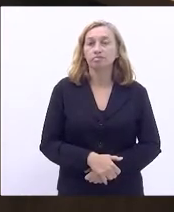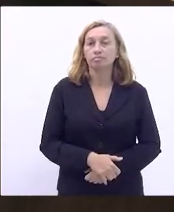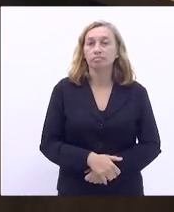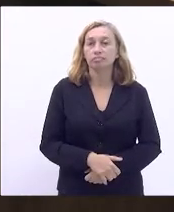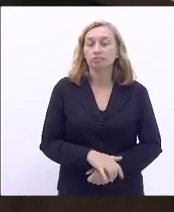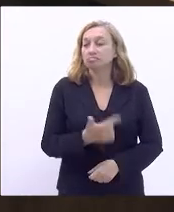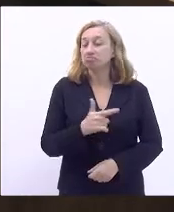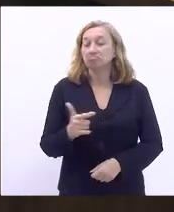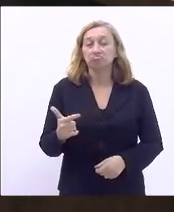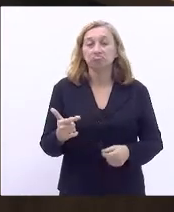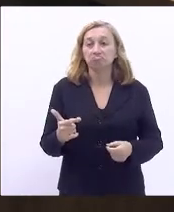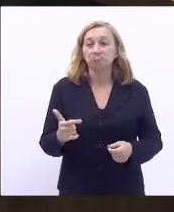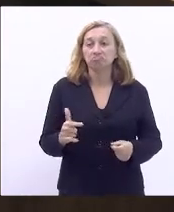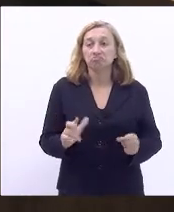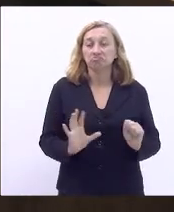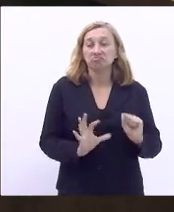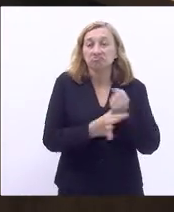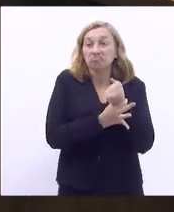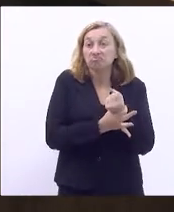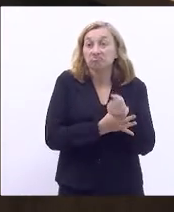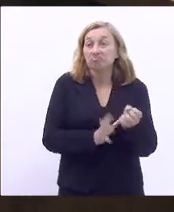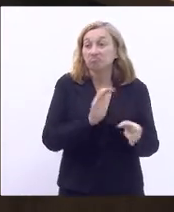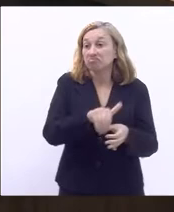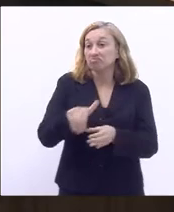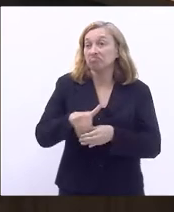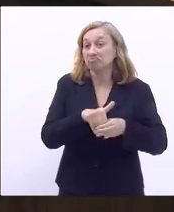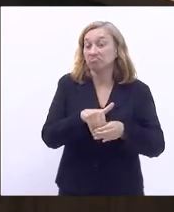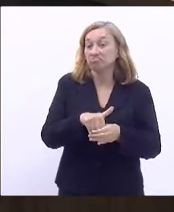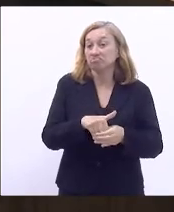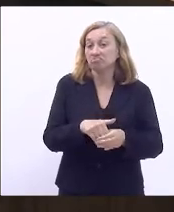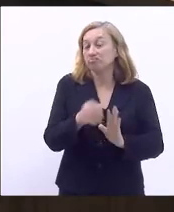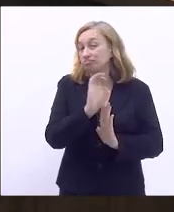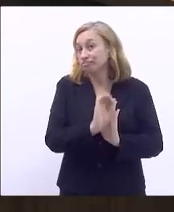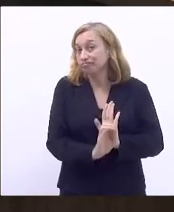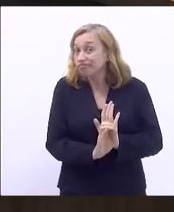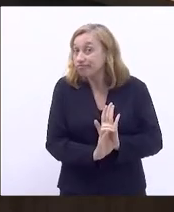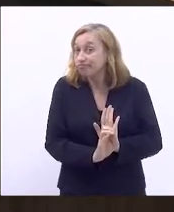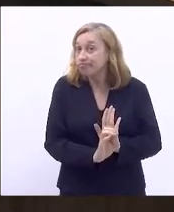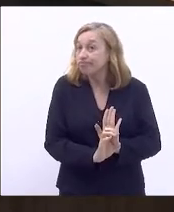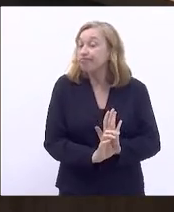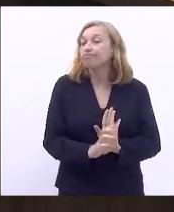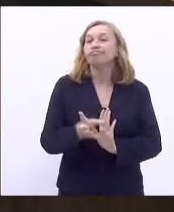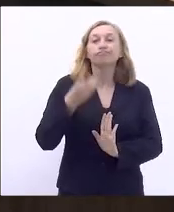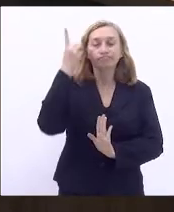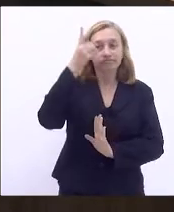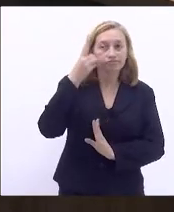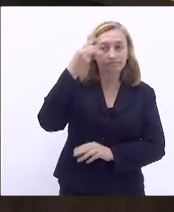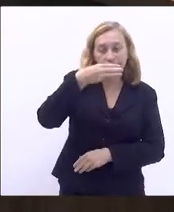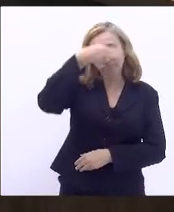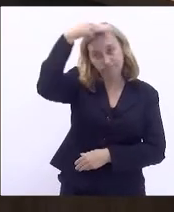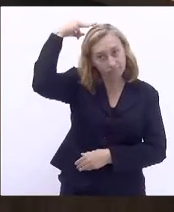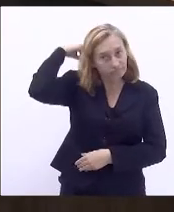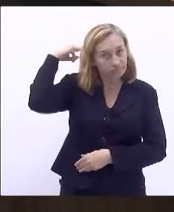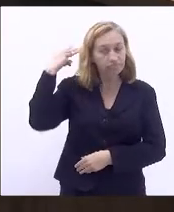para fazer uma votação sobre emendas. O deputado Márcio